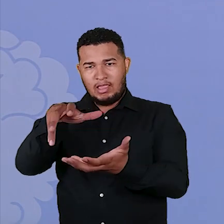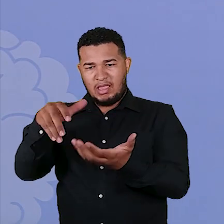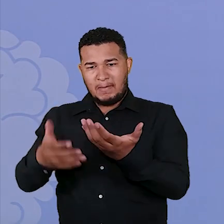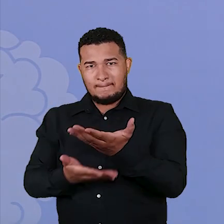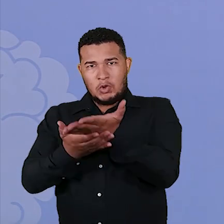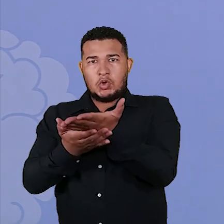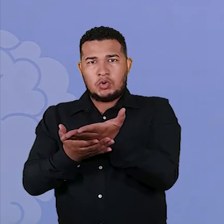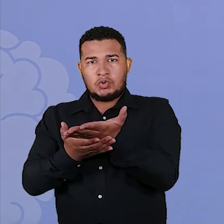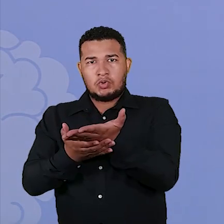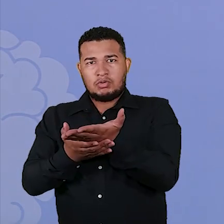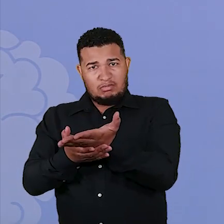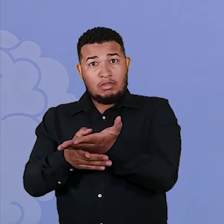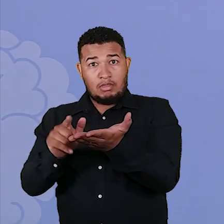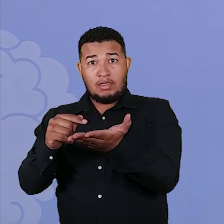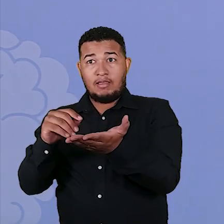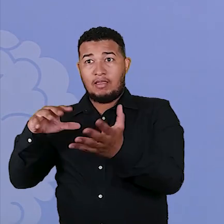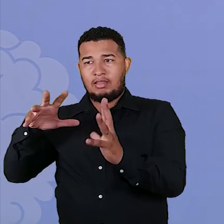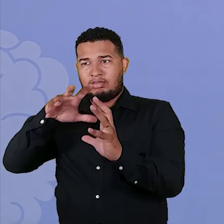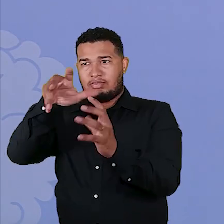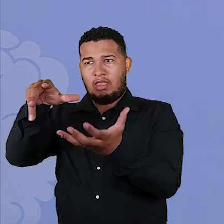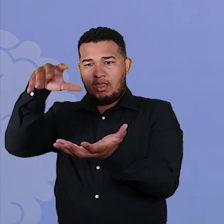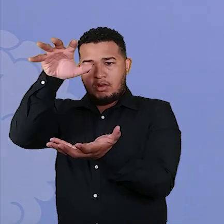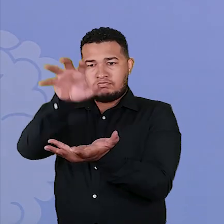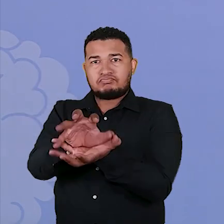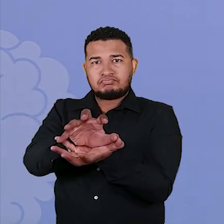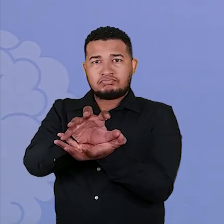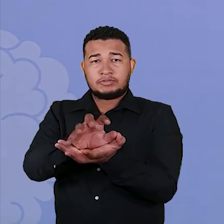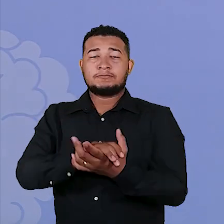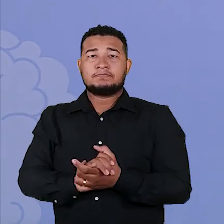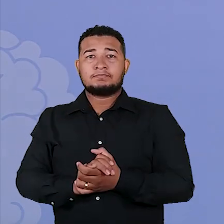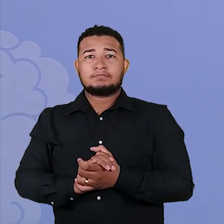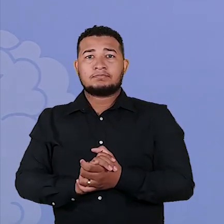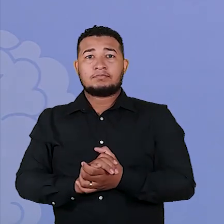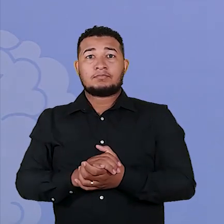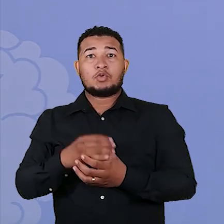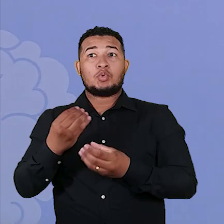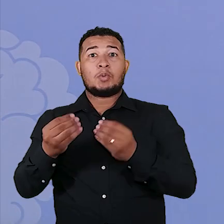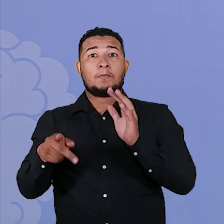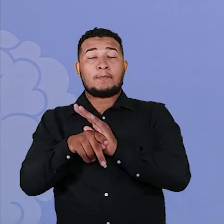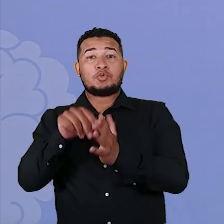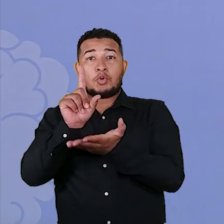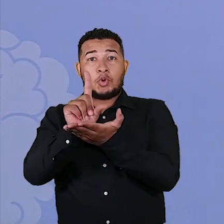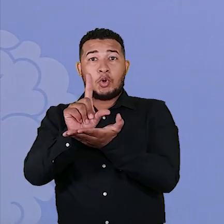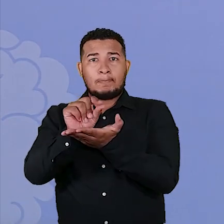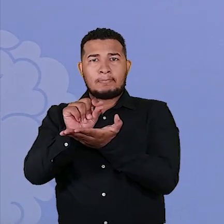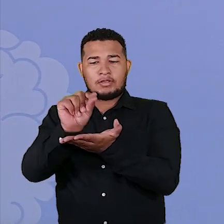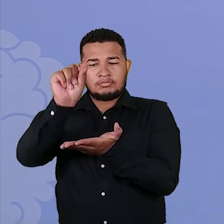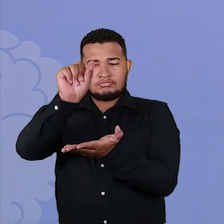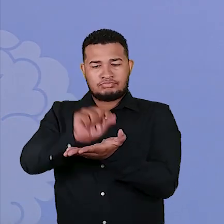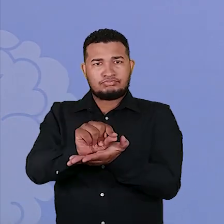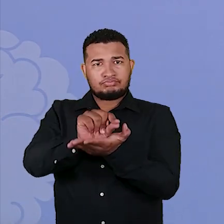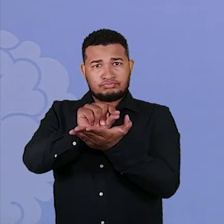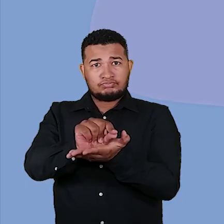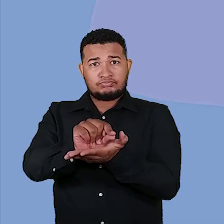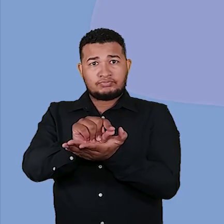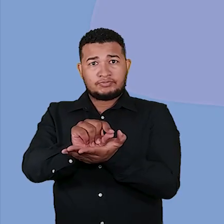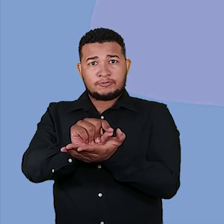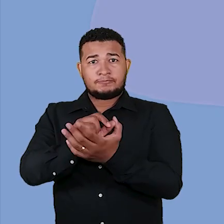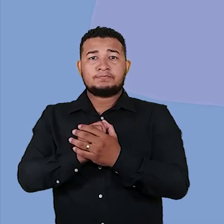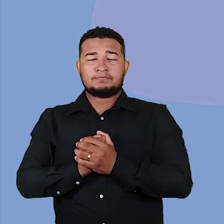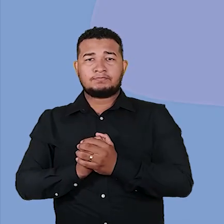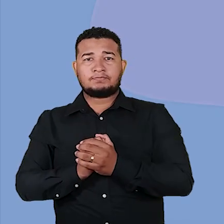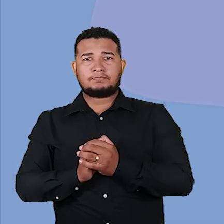sobre a mão do garoto e a terra tá em cima da mão do garoto não é do passado do